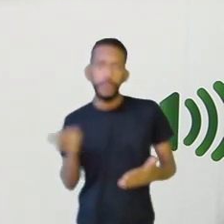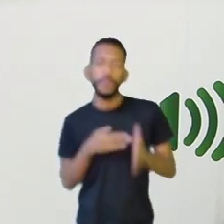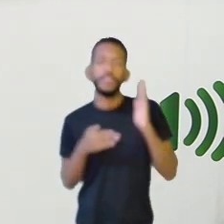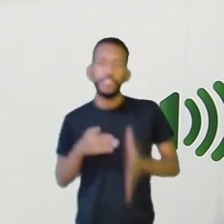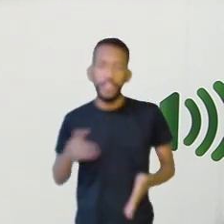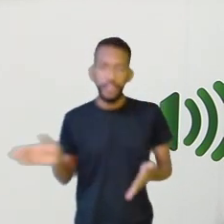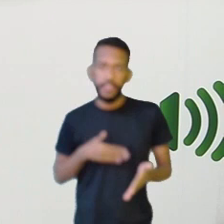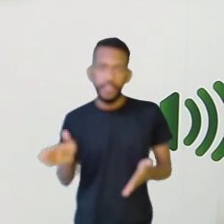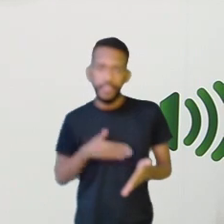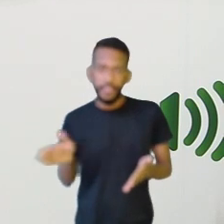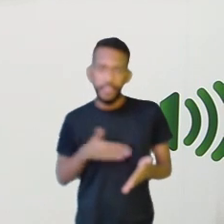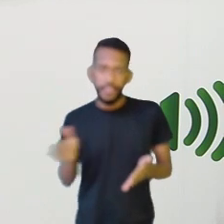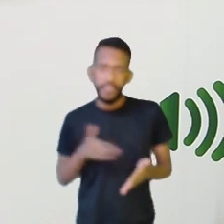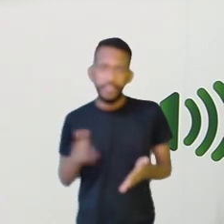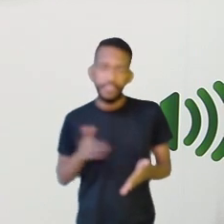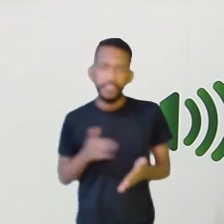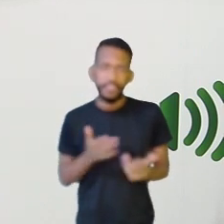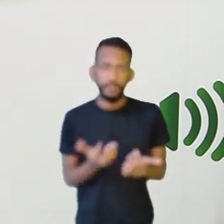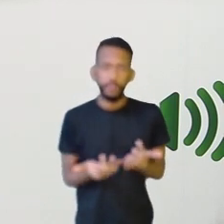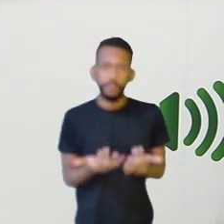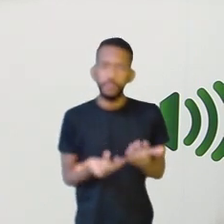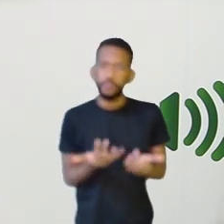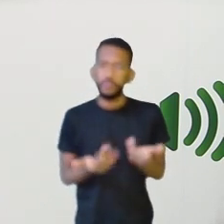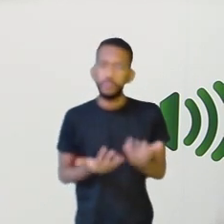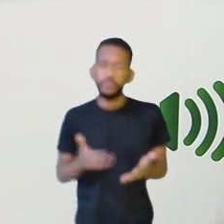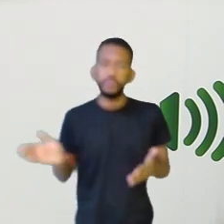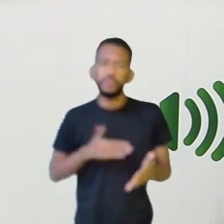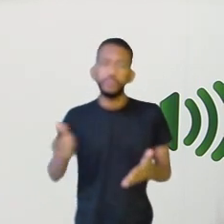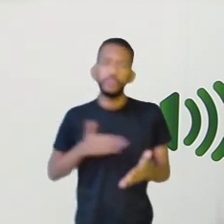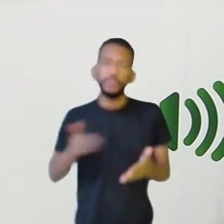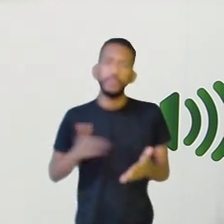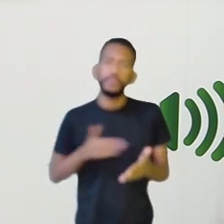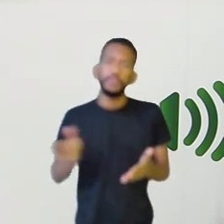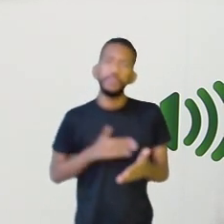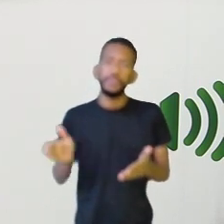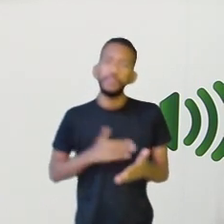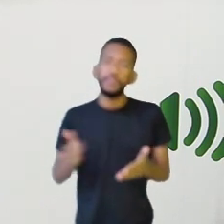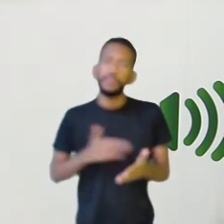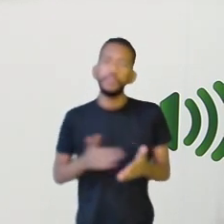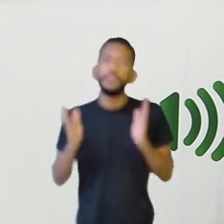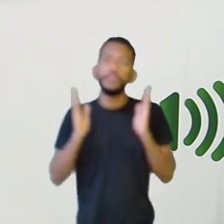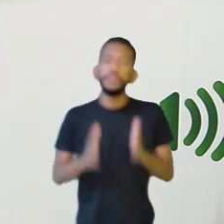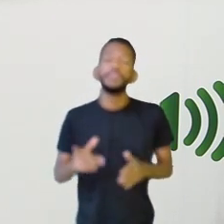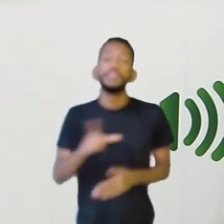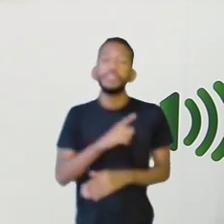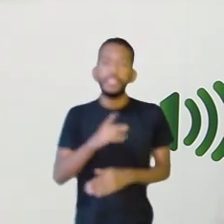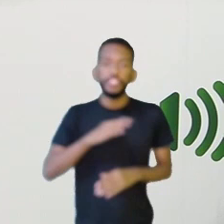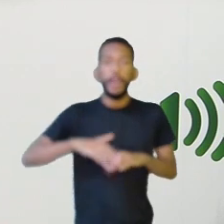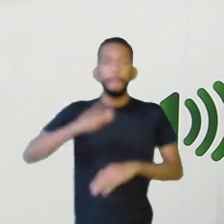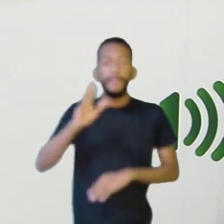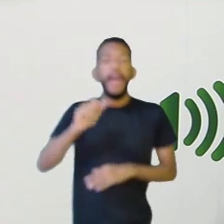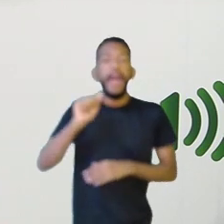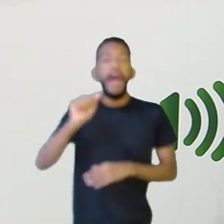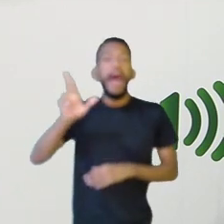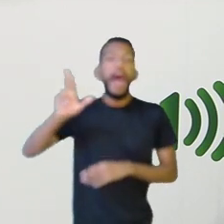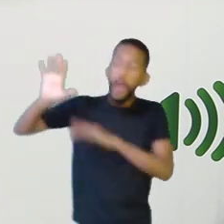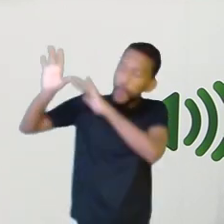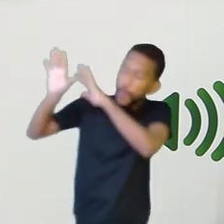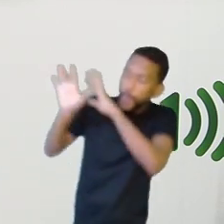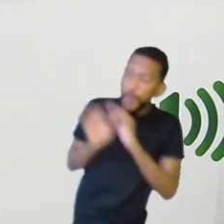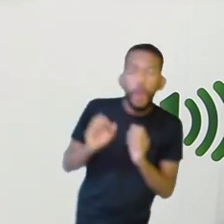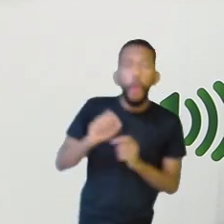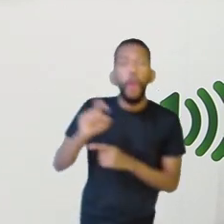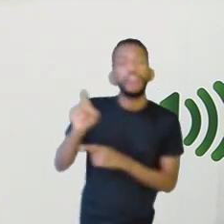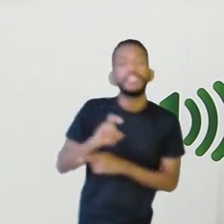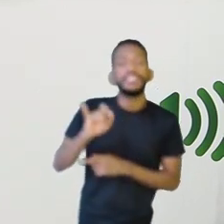para sair, para o carvão ele ficar mais aquecido, ali, em outras palavras, nós estamos colocando mais